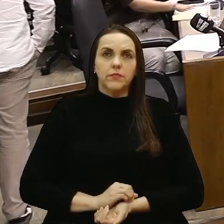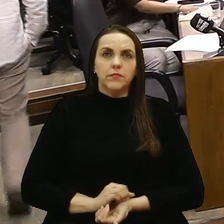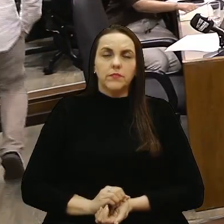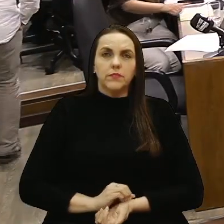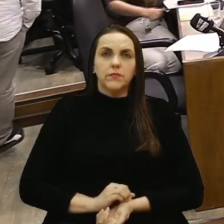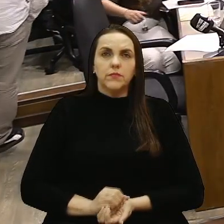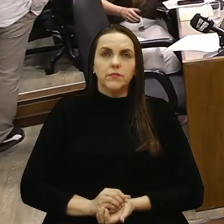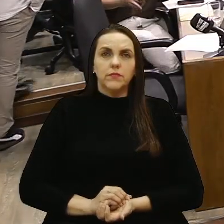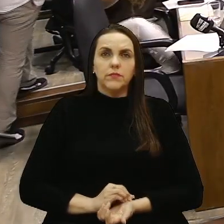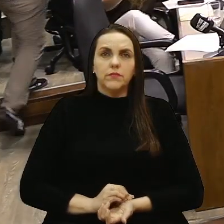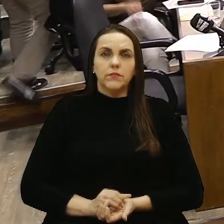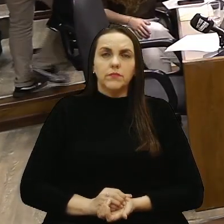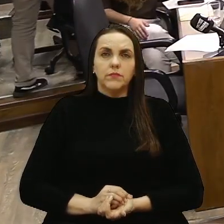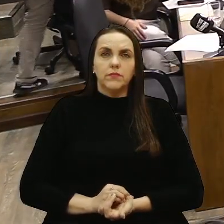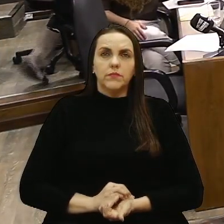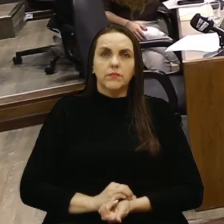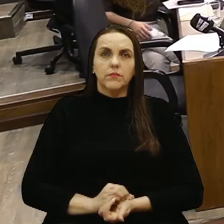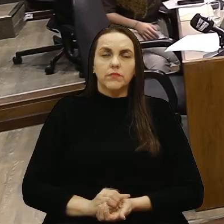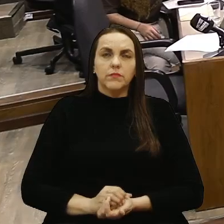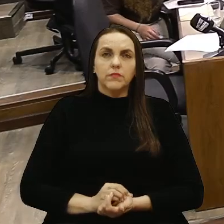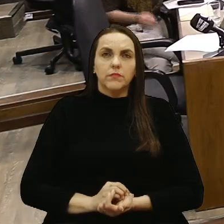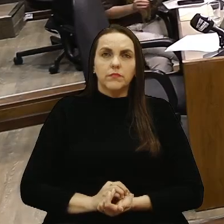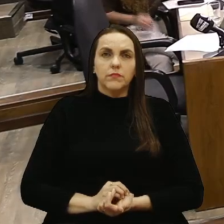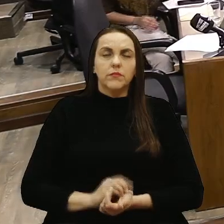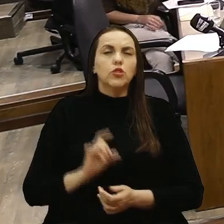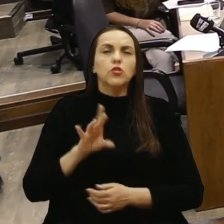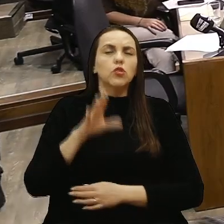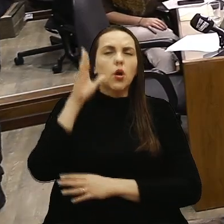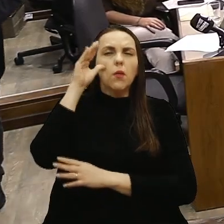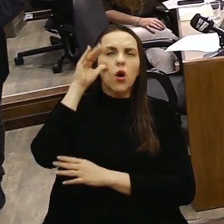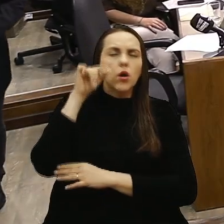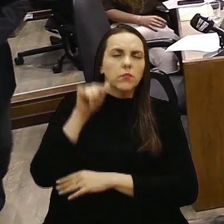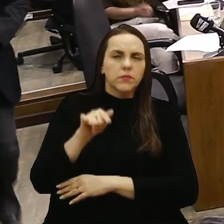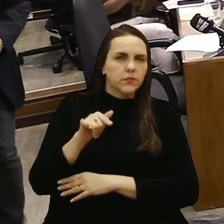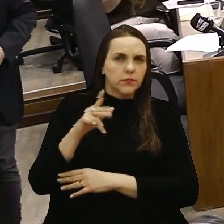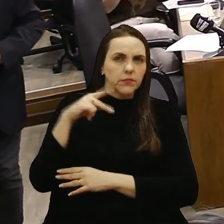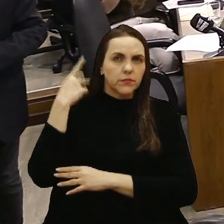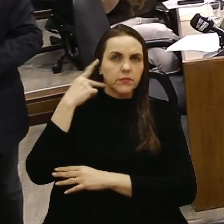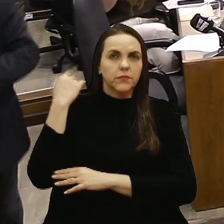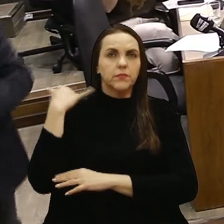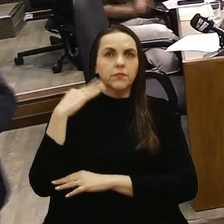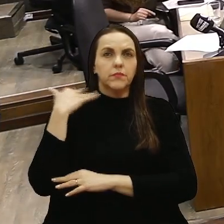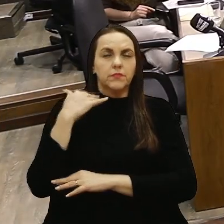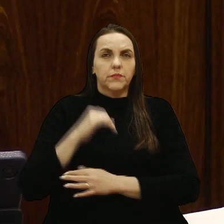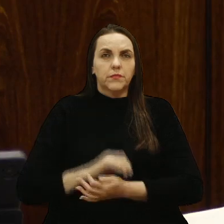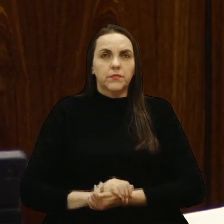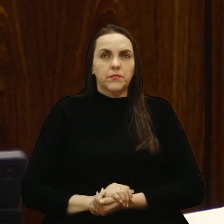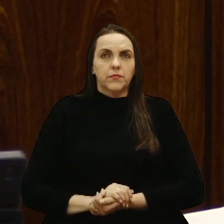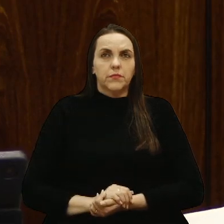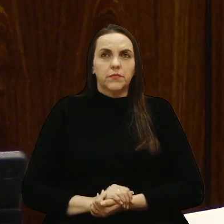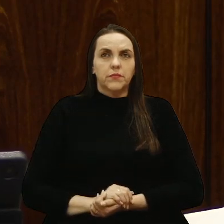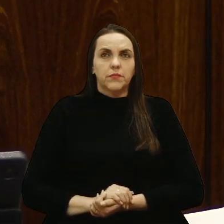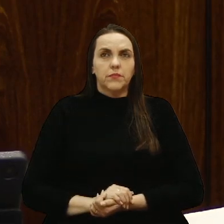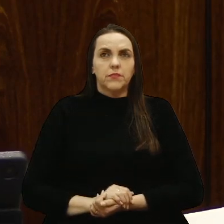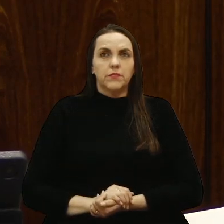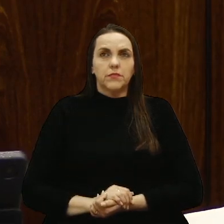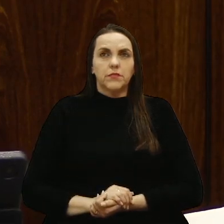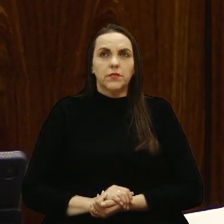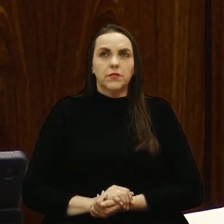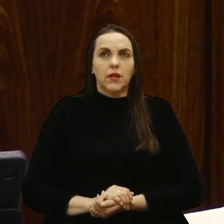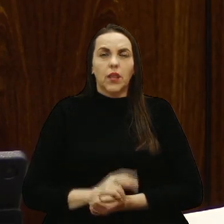usado a fala para fazer uma parte. É só para fazer essa observação, vereadora Andressa, que mesmo com